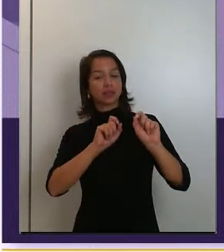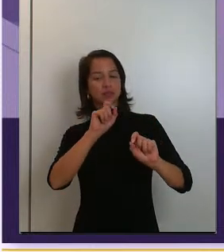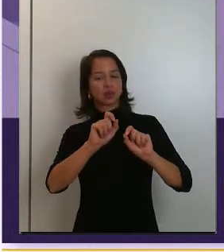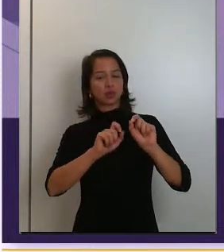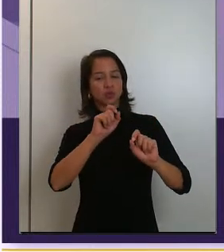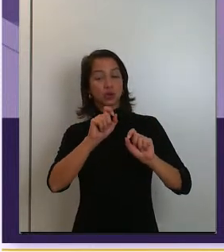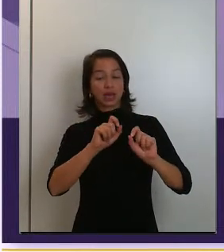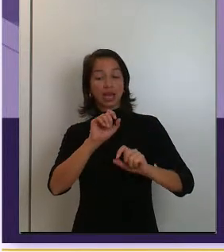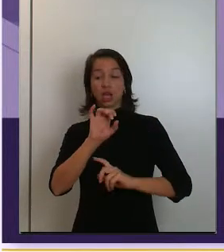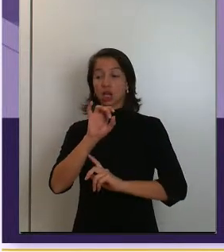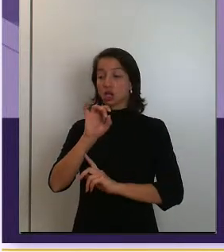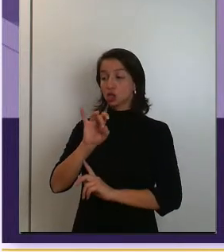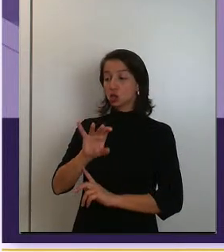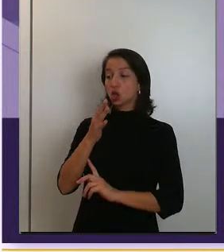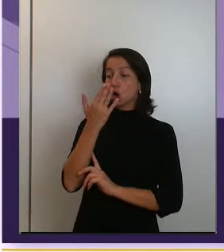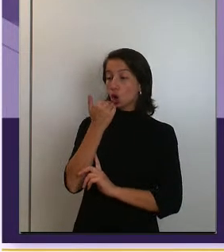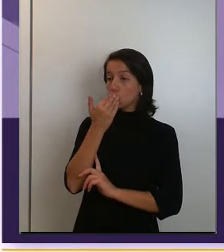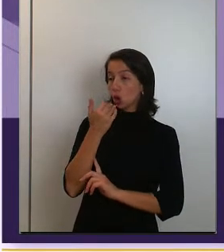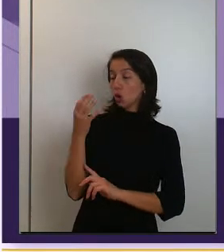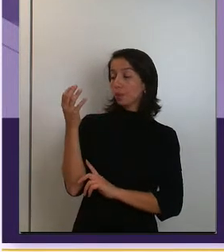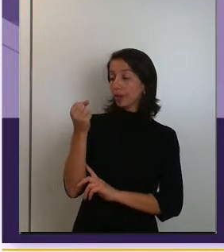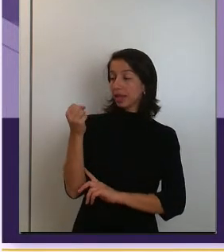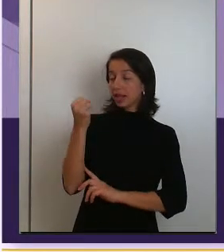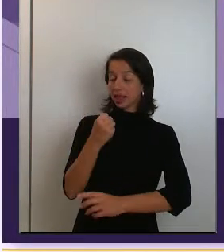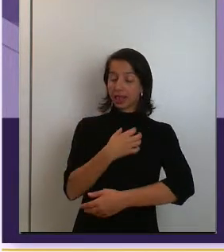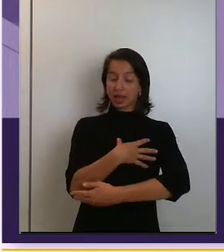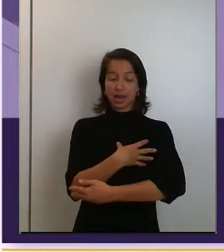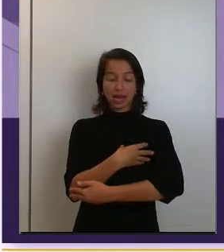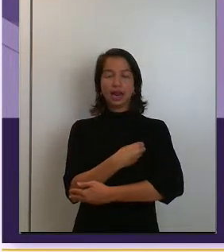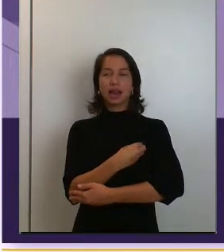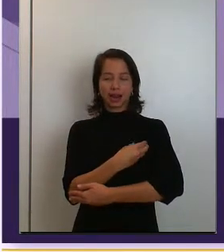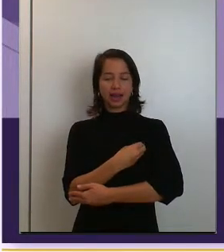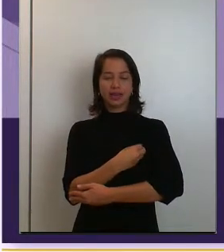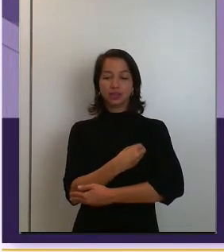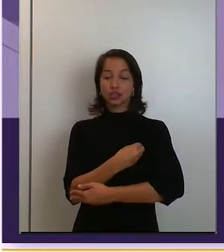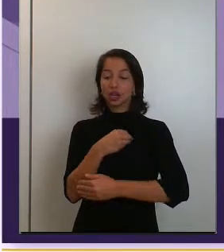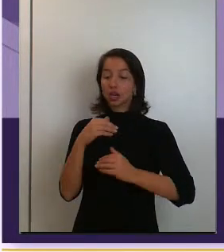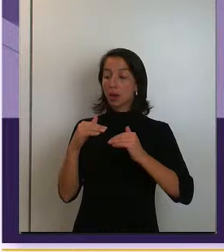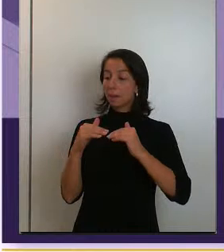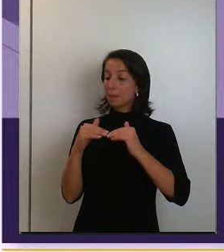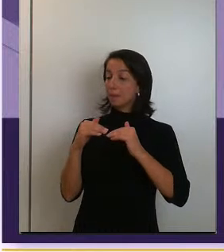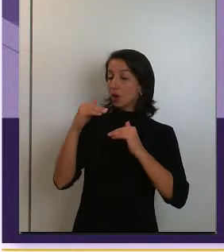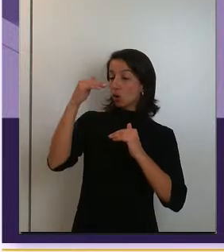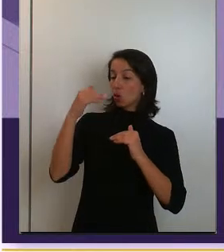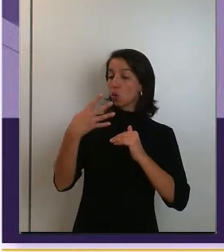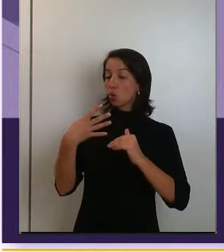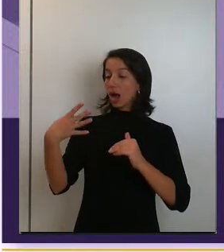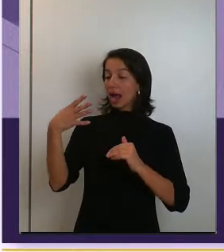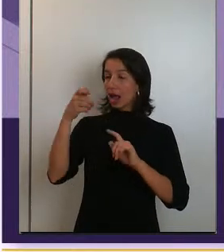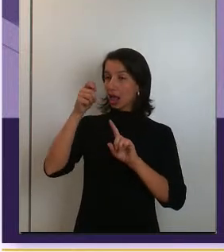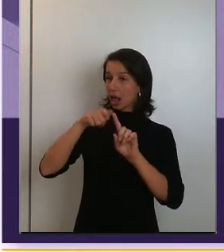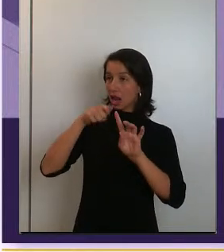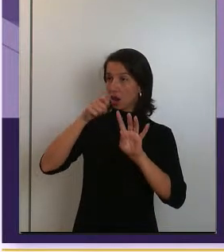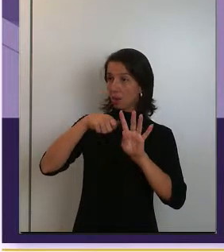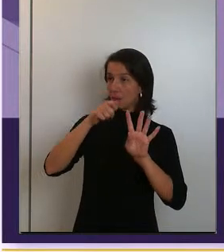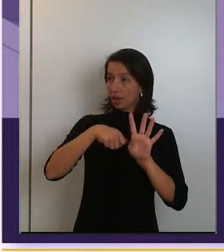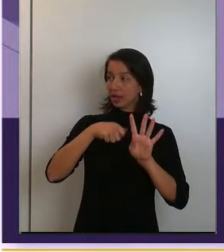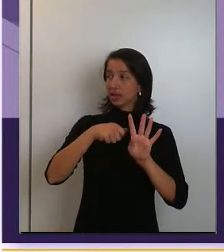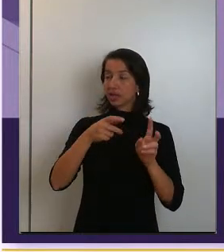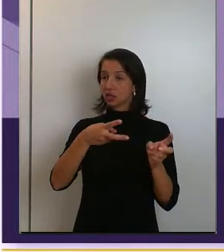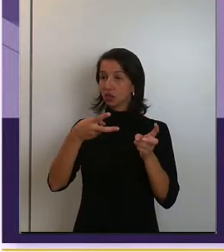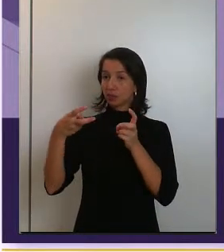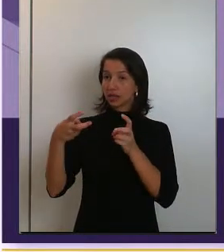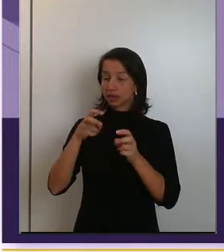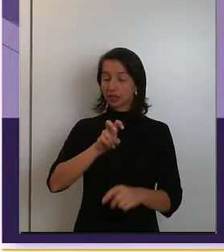crianças menores de 4 meses, a gente enxerga aí uma prevalência de 50,7%